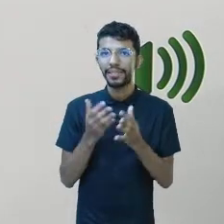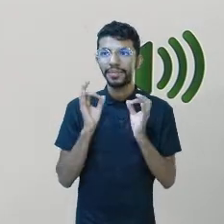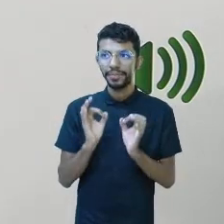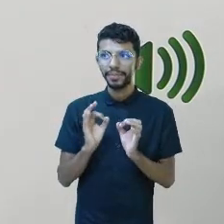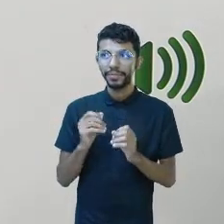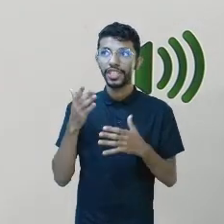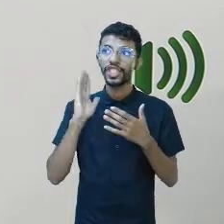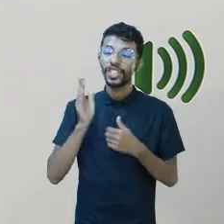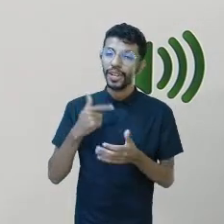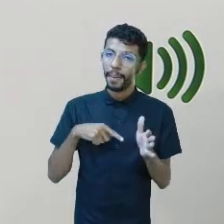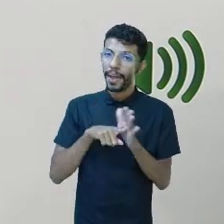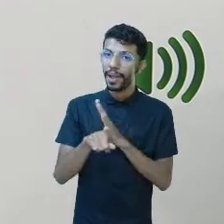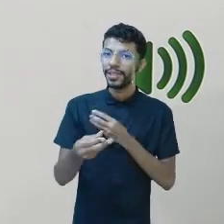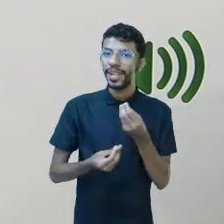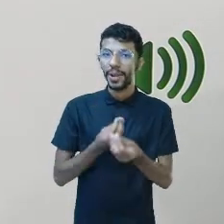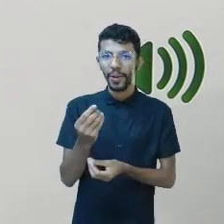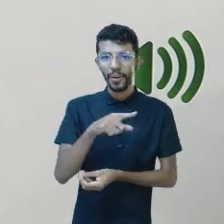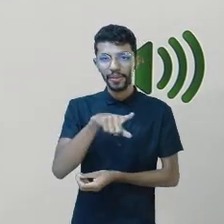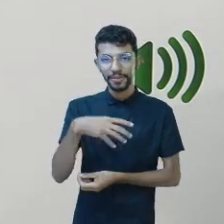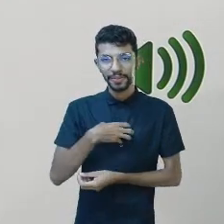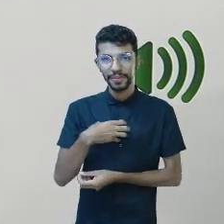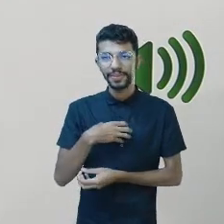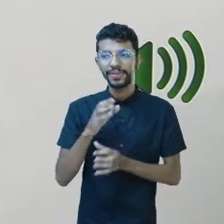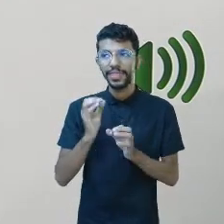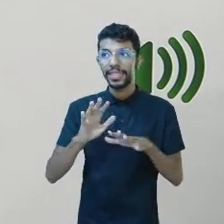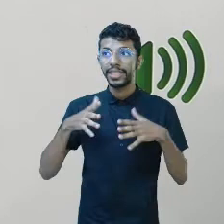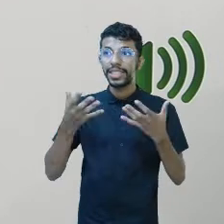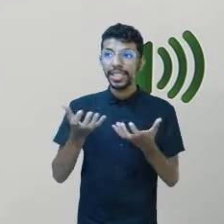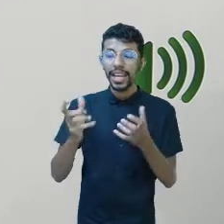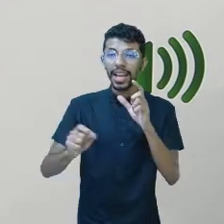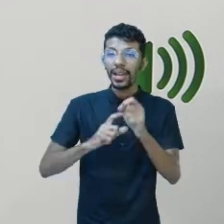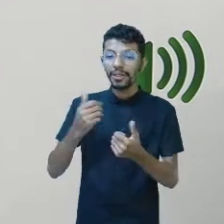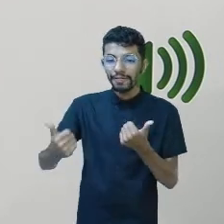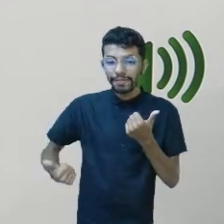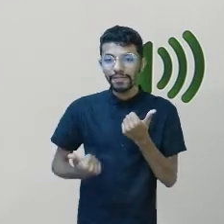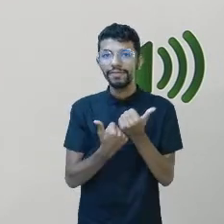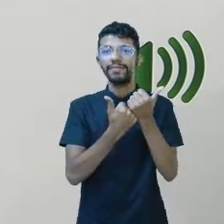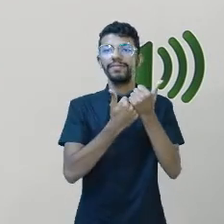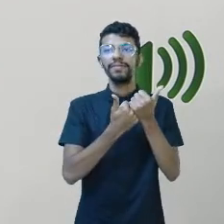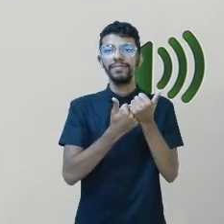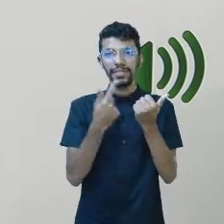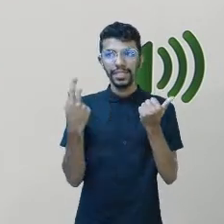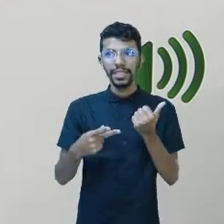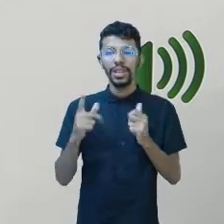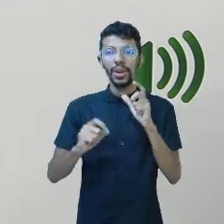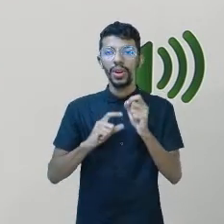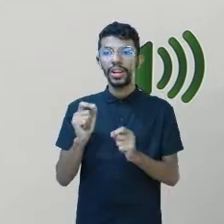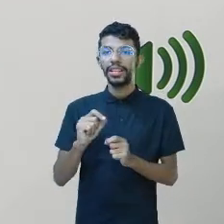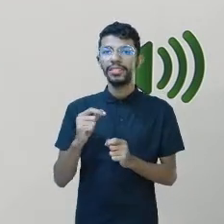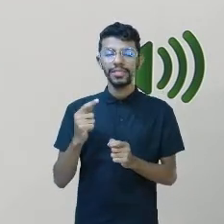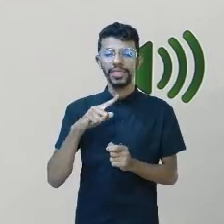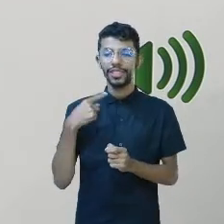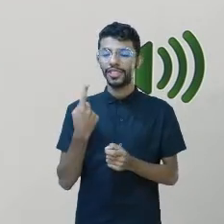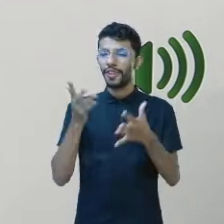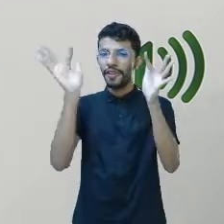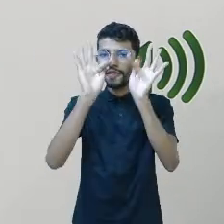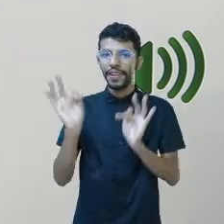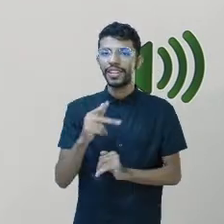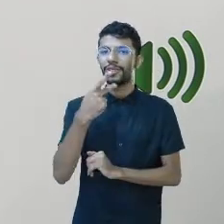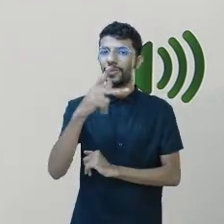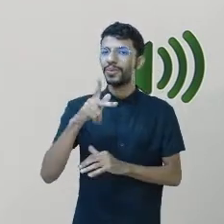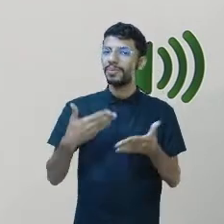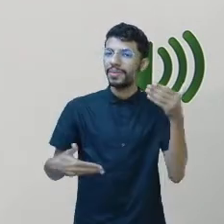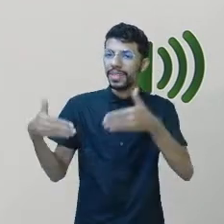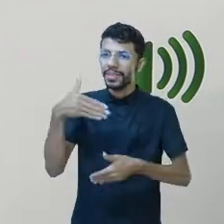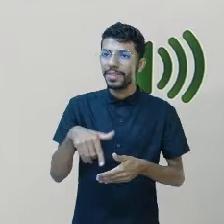Já perguntei como vocês estão e quero reforçar aqui que ficamos muito felizes com a tua participação. Você sabe,